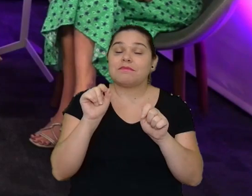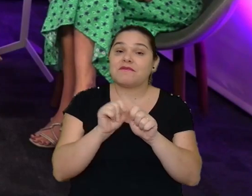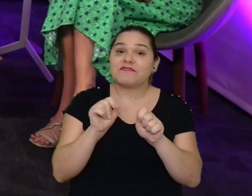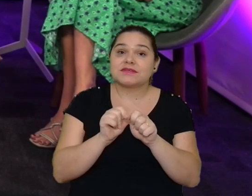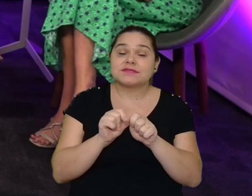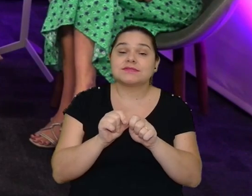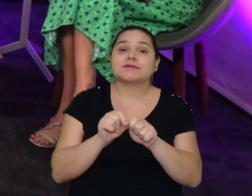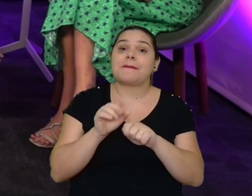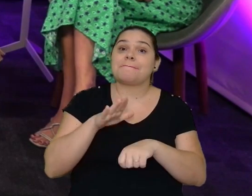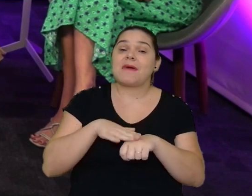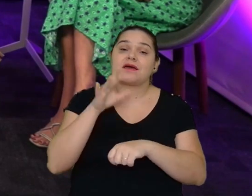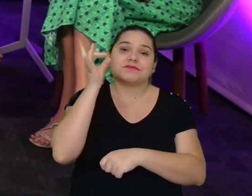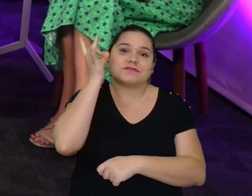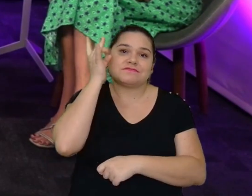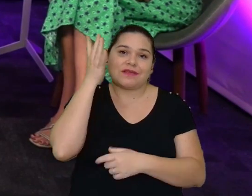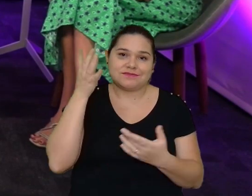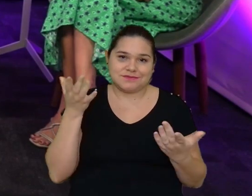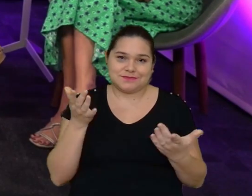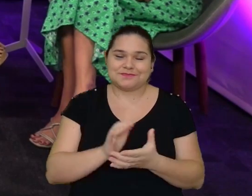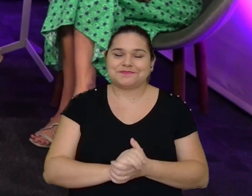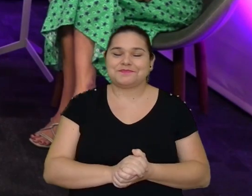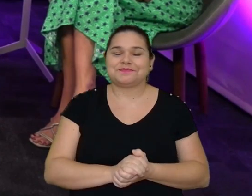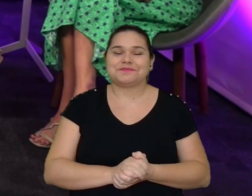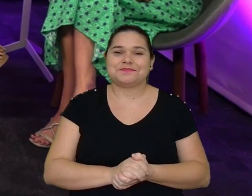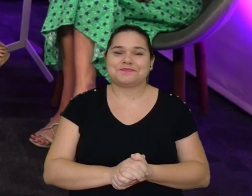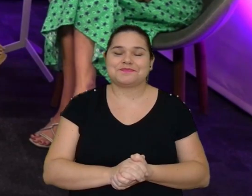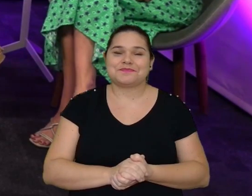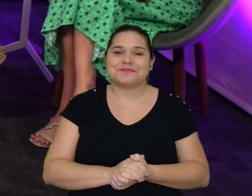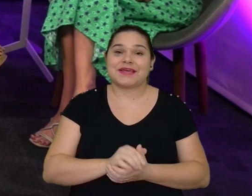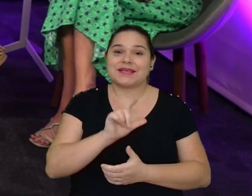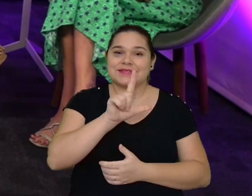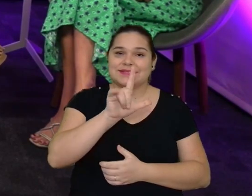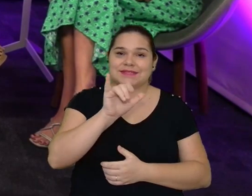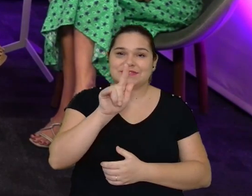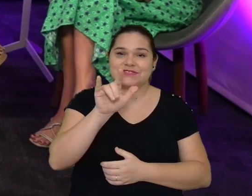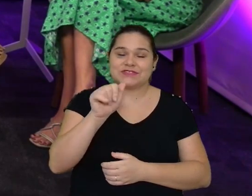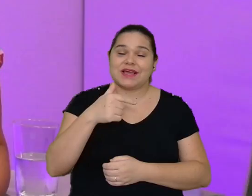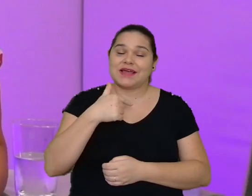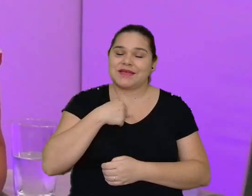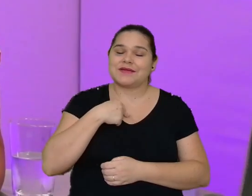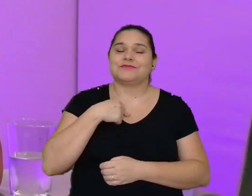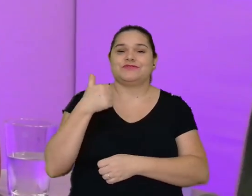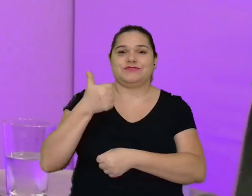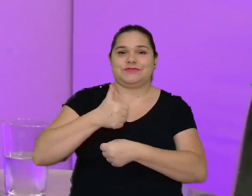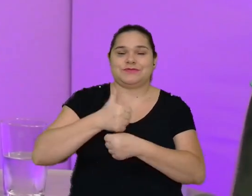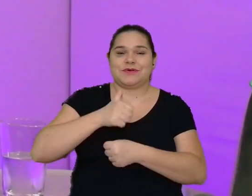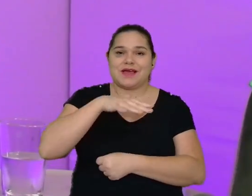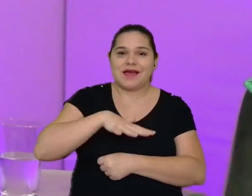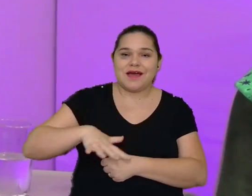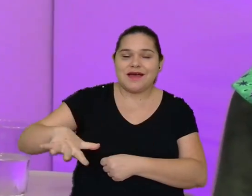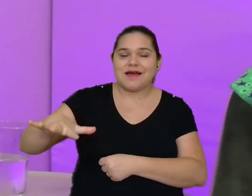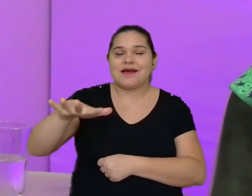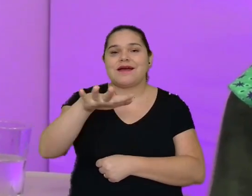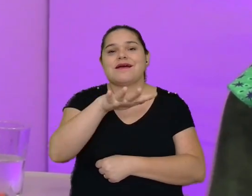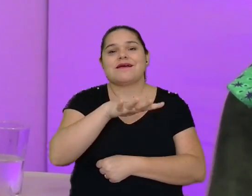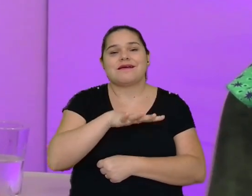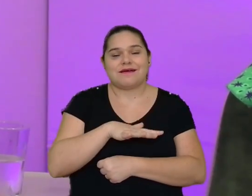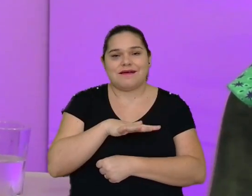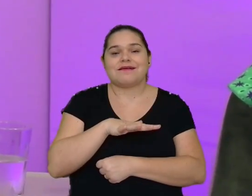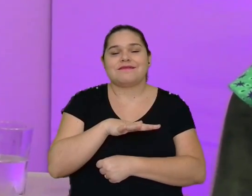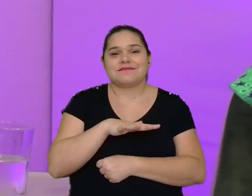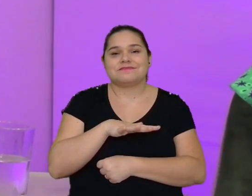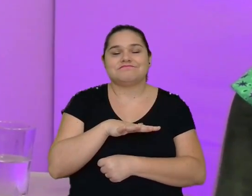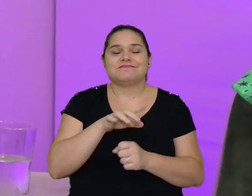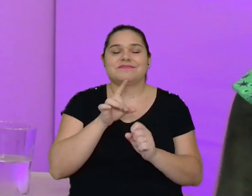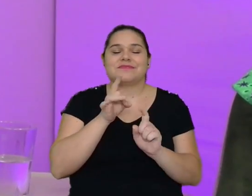Engravida. Lígia? Bom, eu sou diretora da área de fertilidade, de neuroimunologia na Merck. E, bom, além